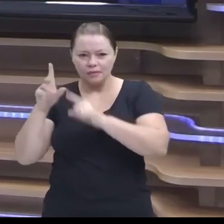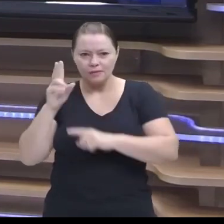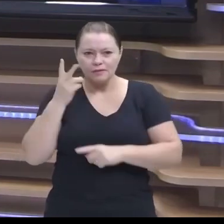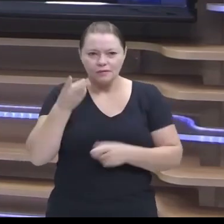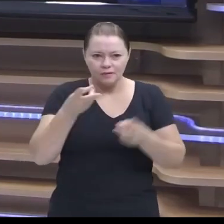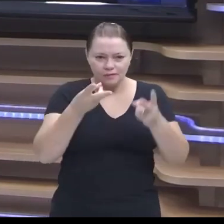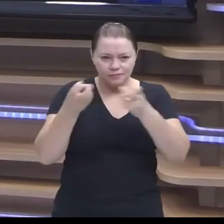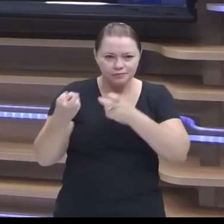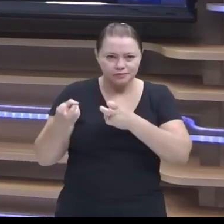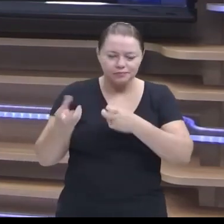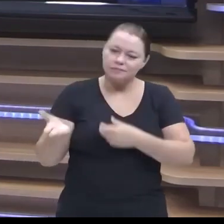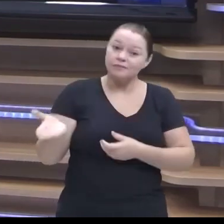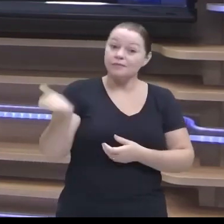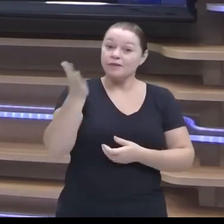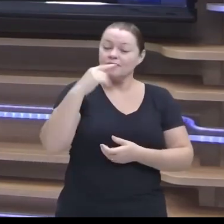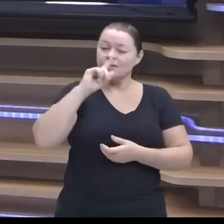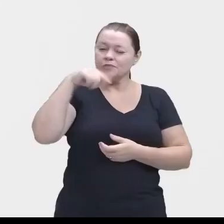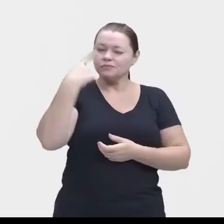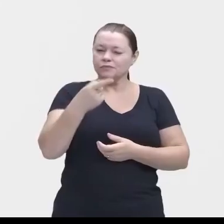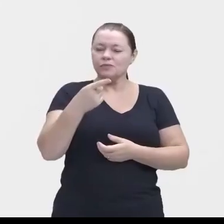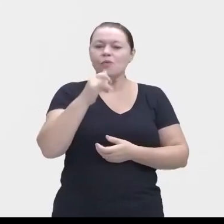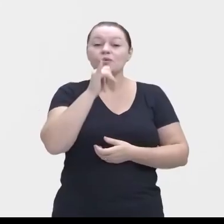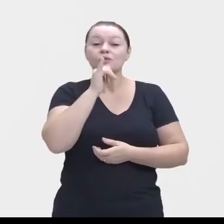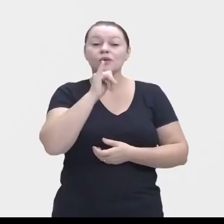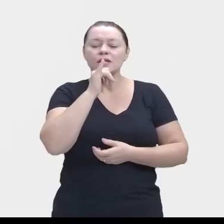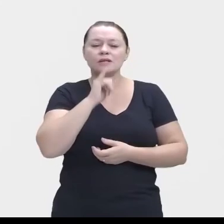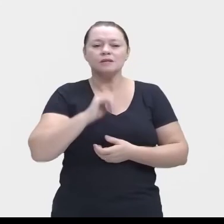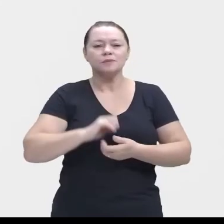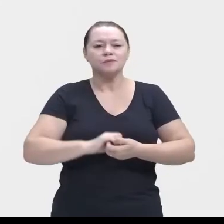Vamos agora para o próximo exemplo. Vem comigo!